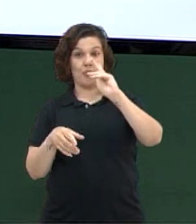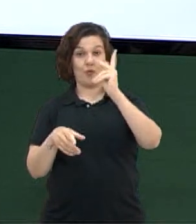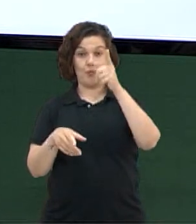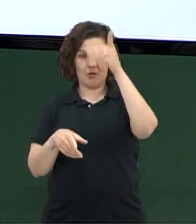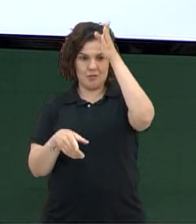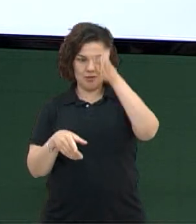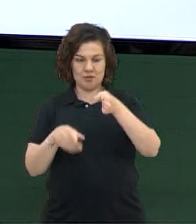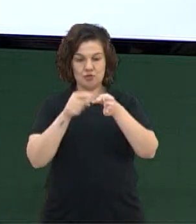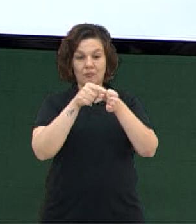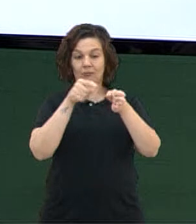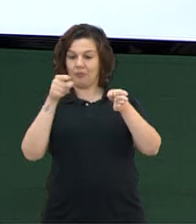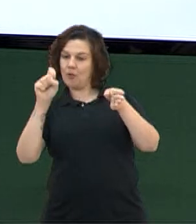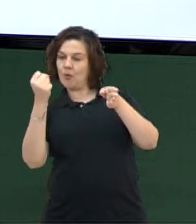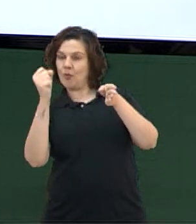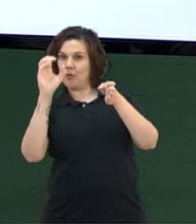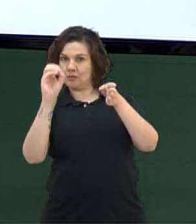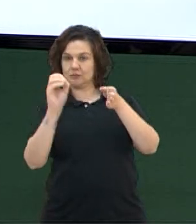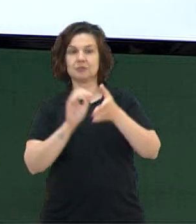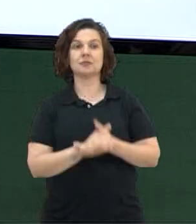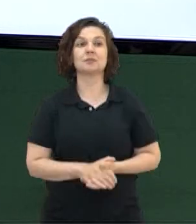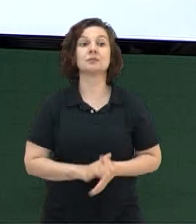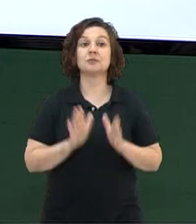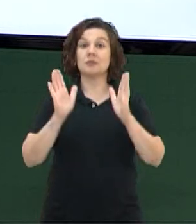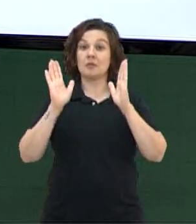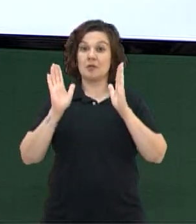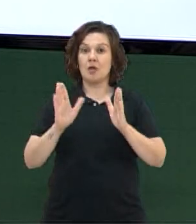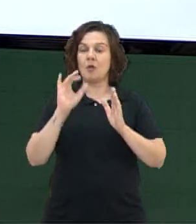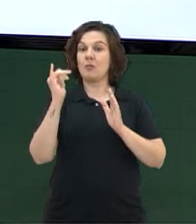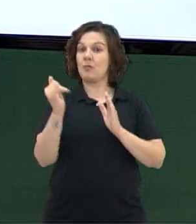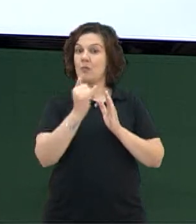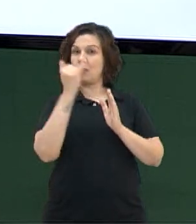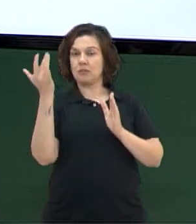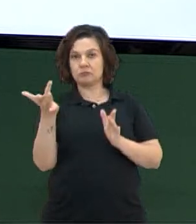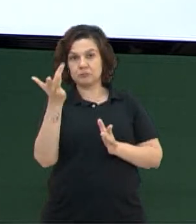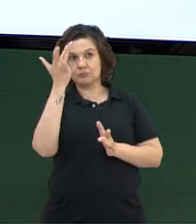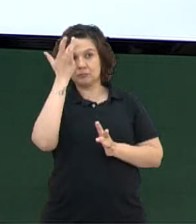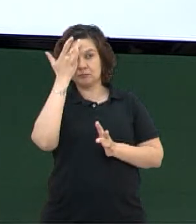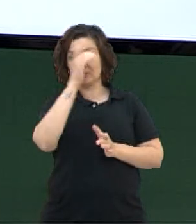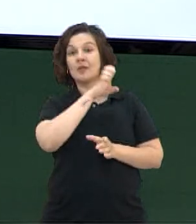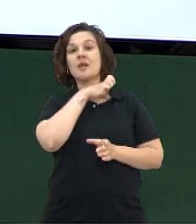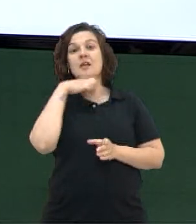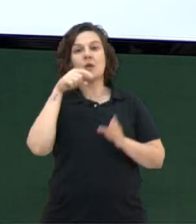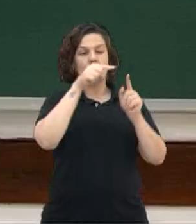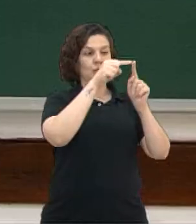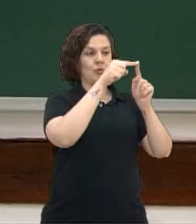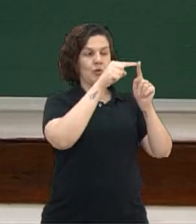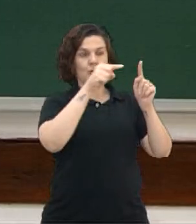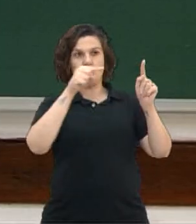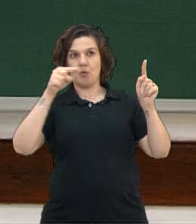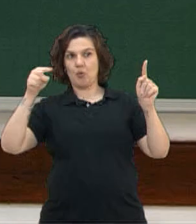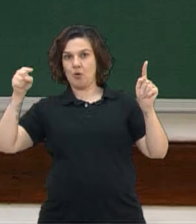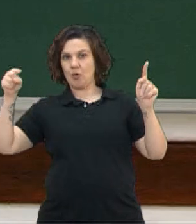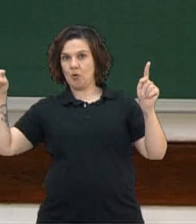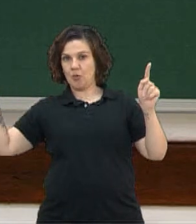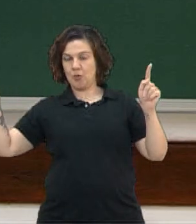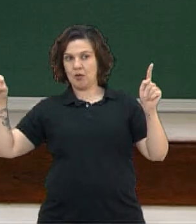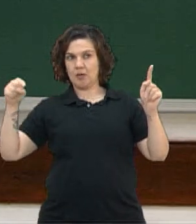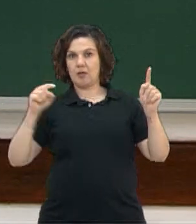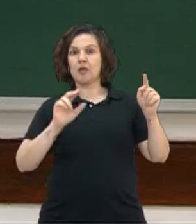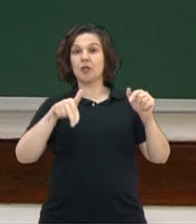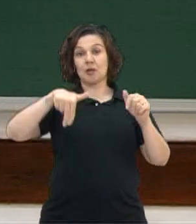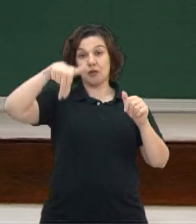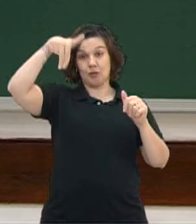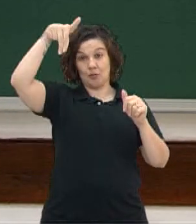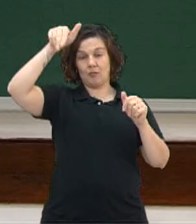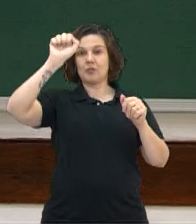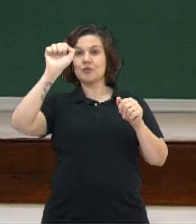é de 80 graus. E importante você saber que linha do Equador está aqui, e a linha do Equador divide o planeta